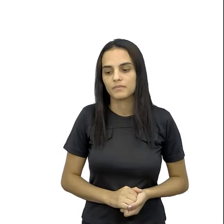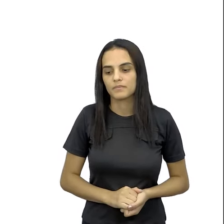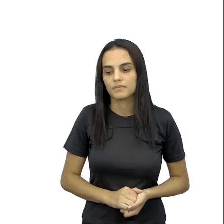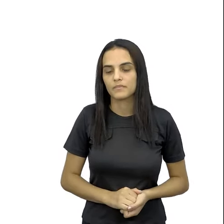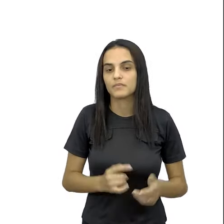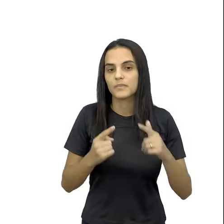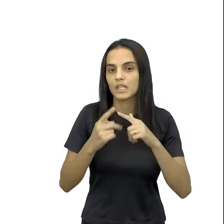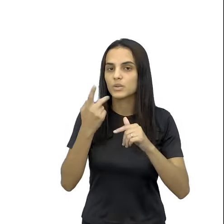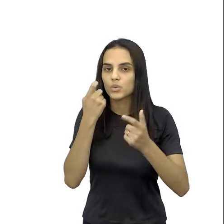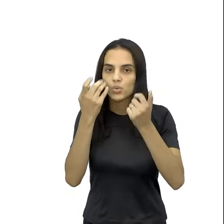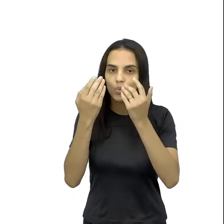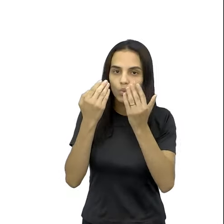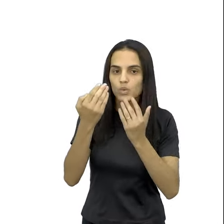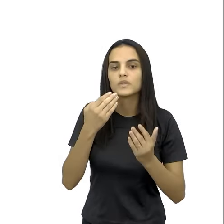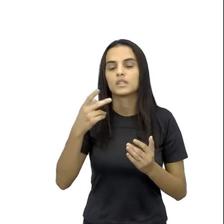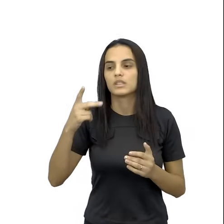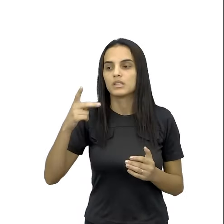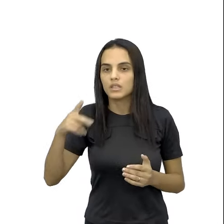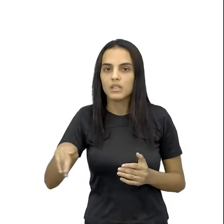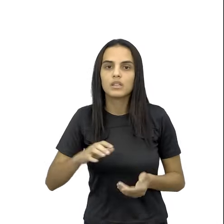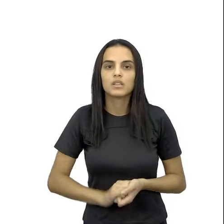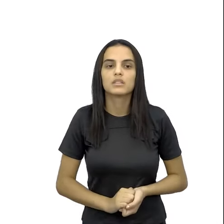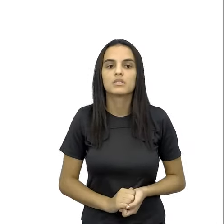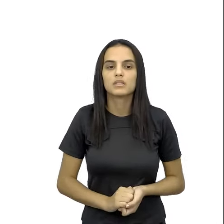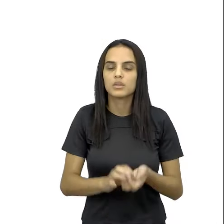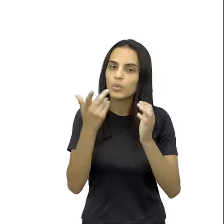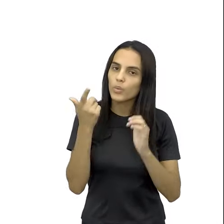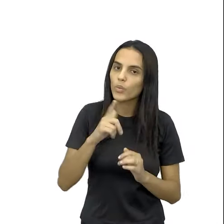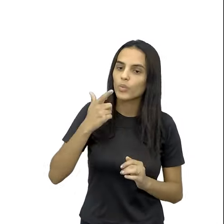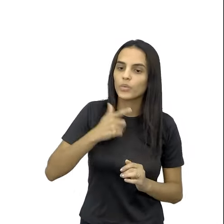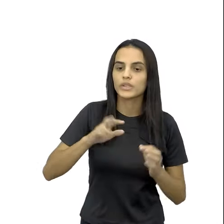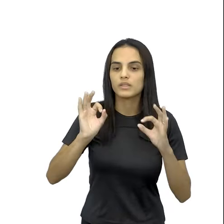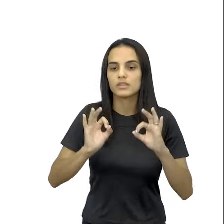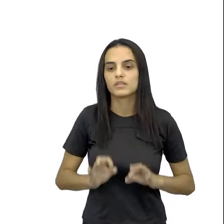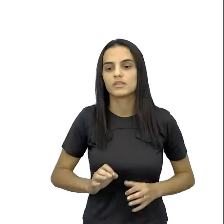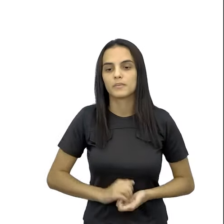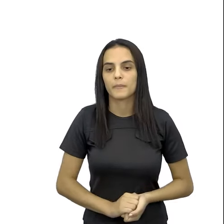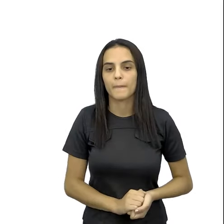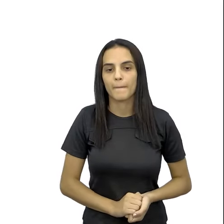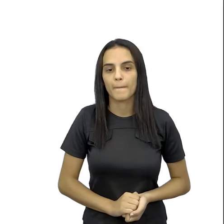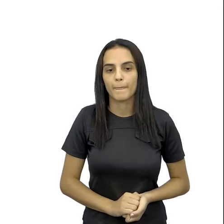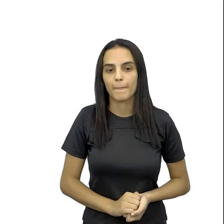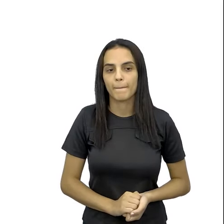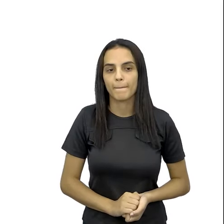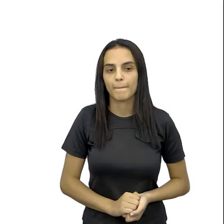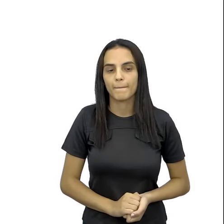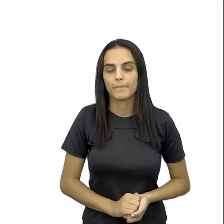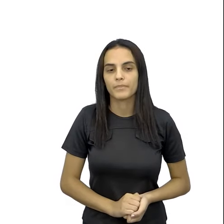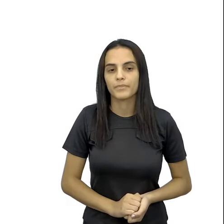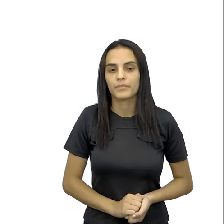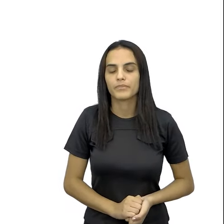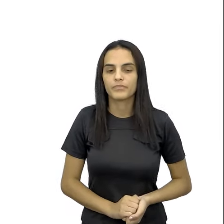essas dúvidas deles serem sanadas aos poucos, para que isso não fique